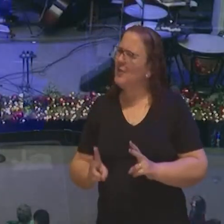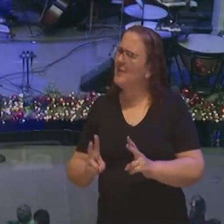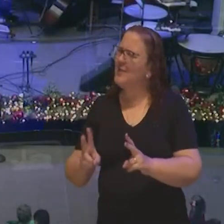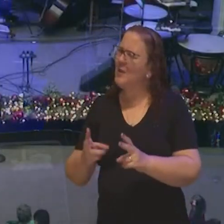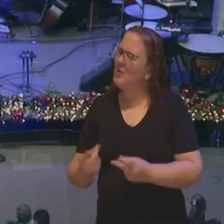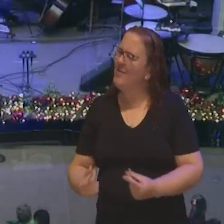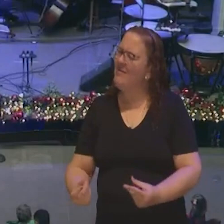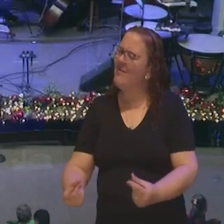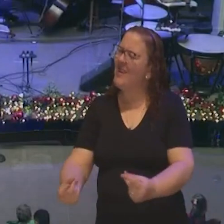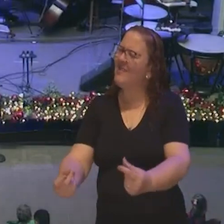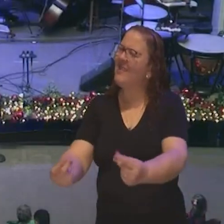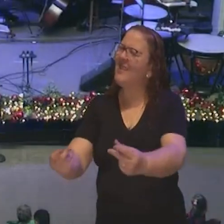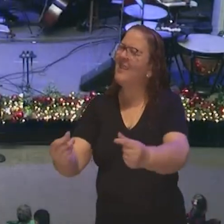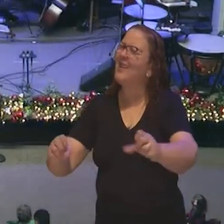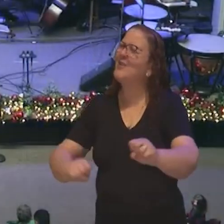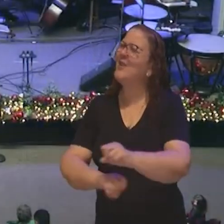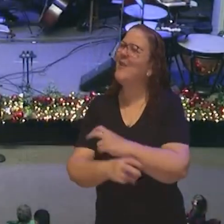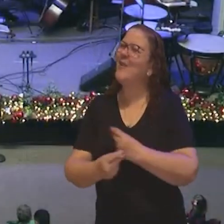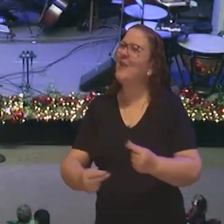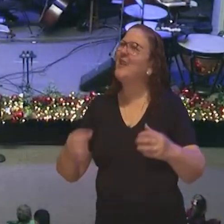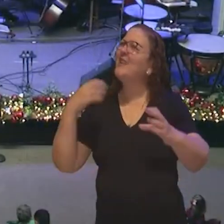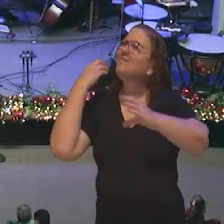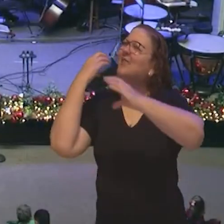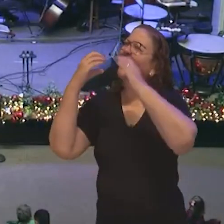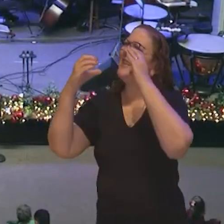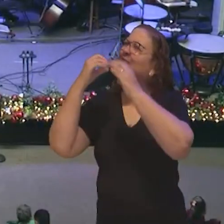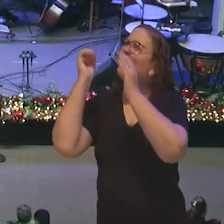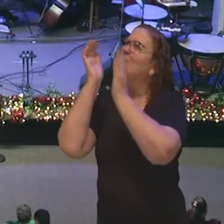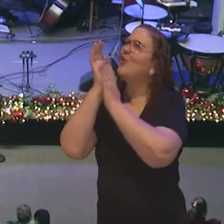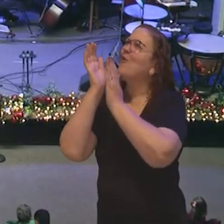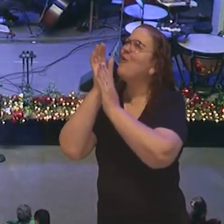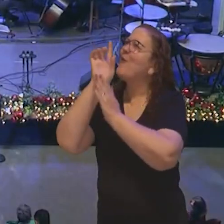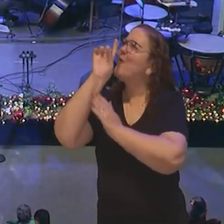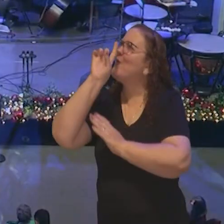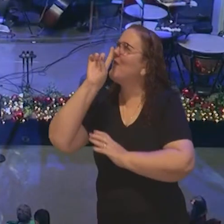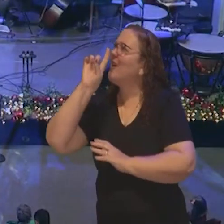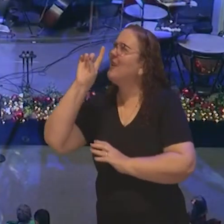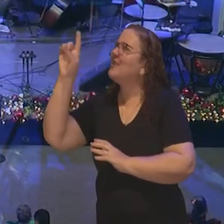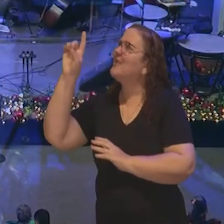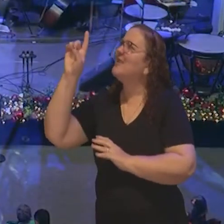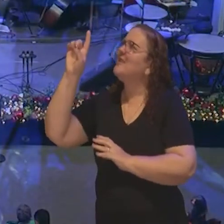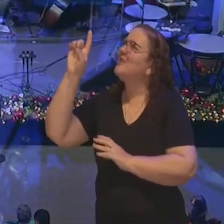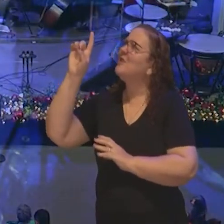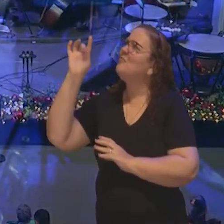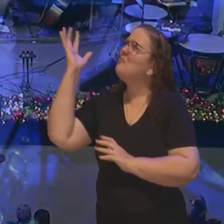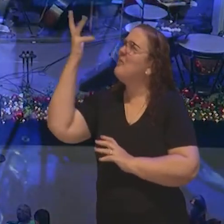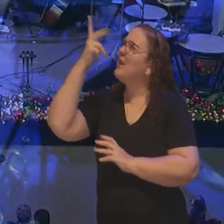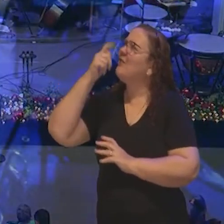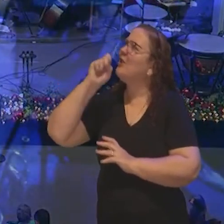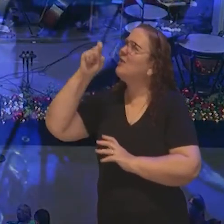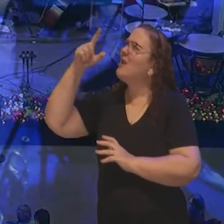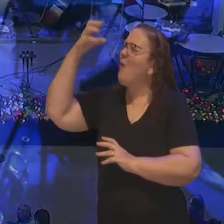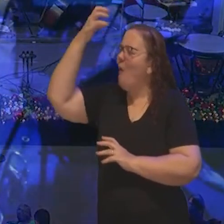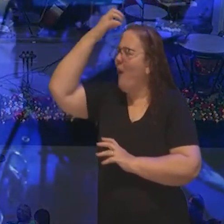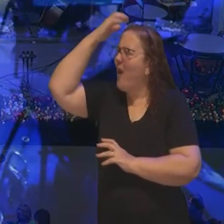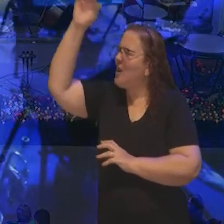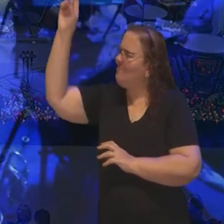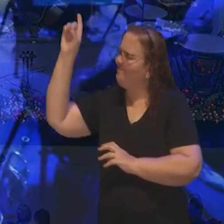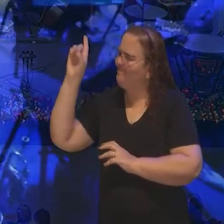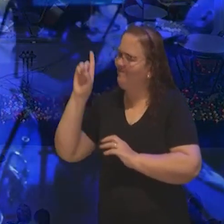na glória eterna, cantando e louvando a este Deus que é Emanuel.